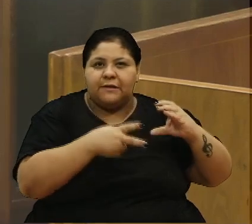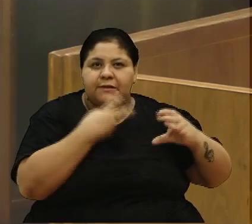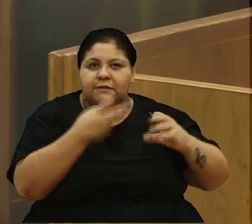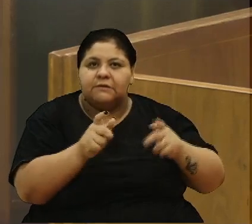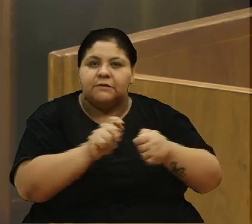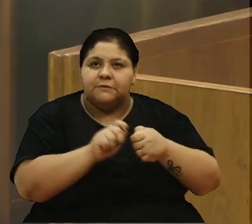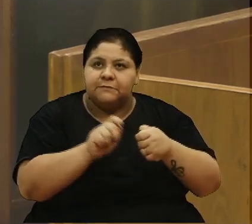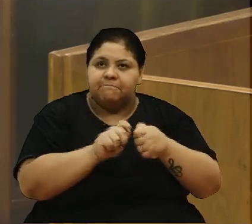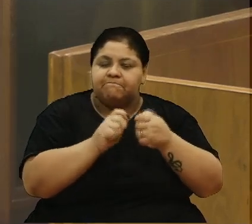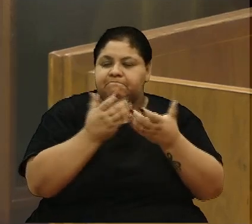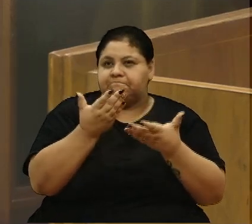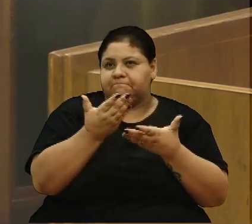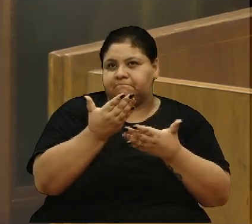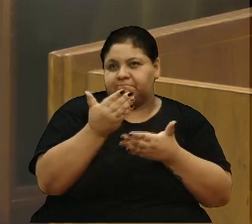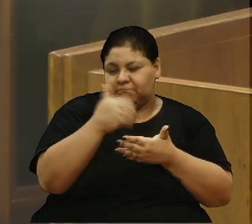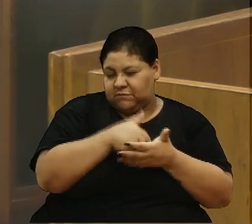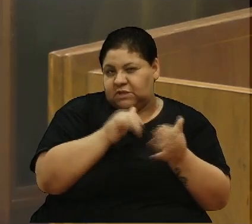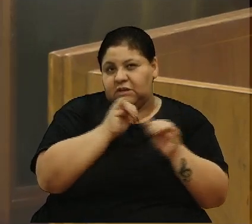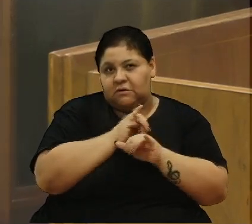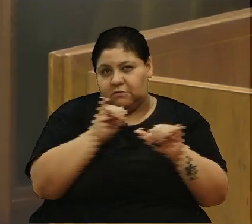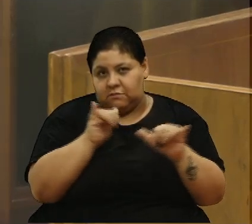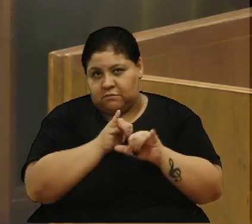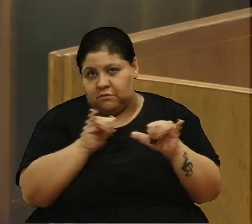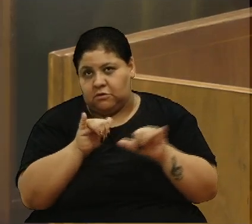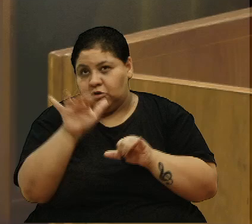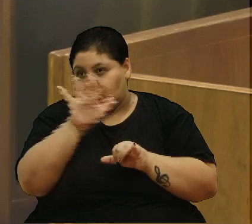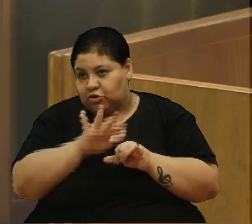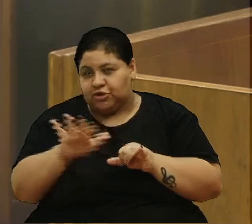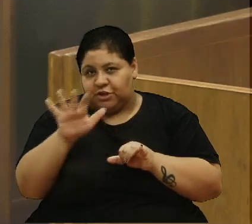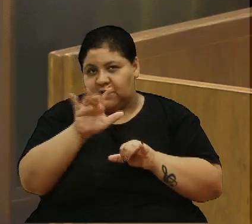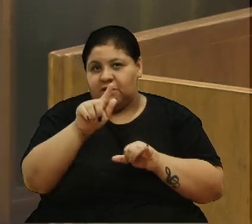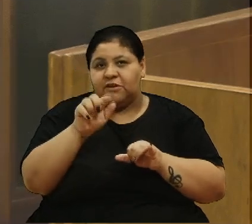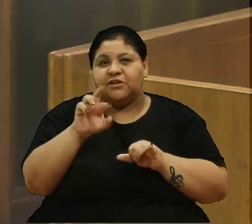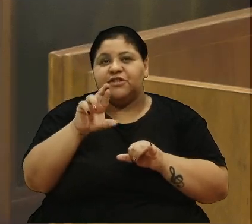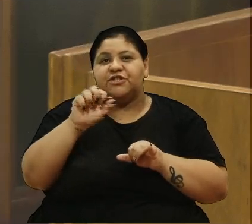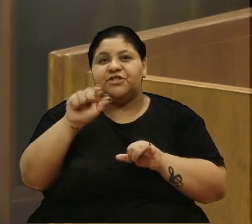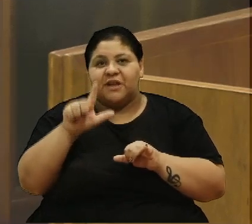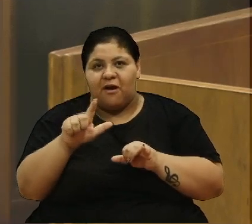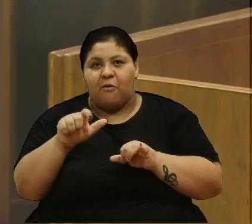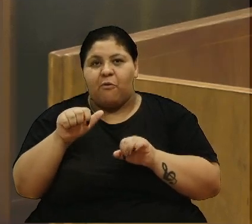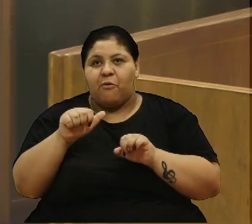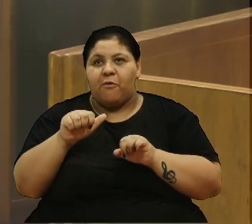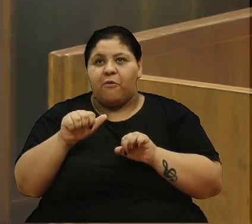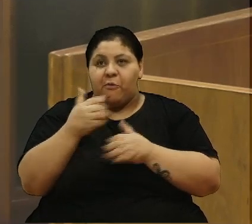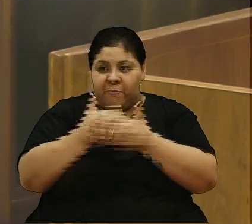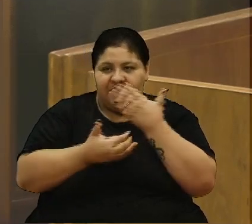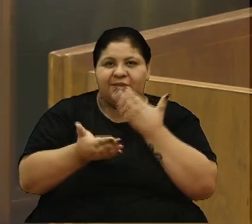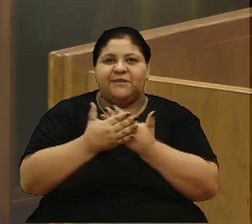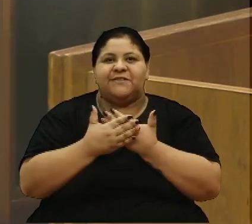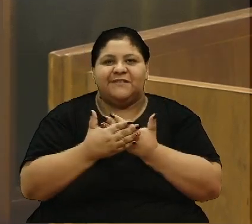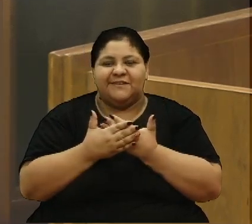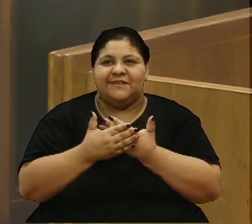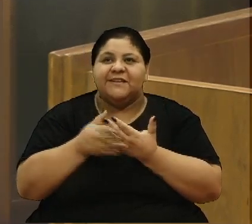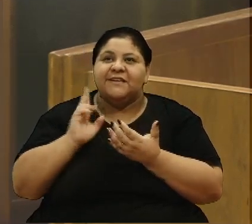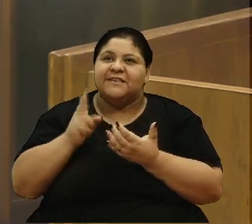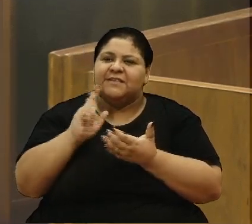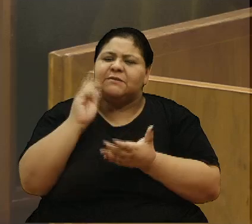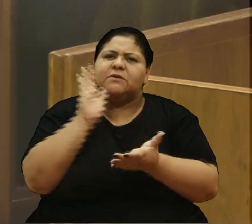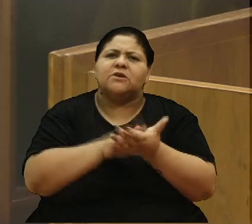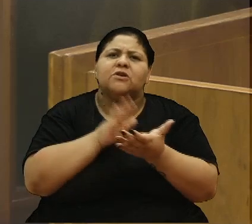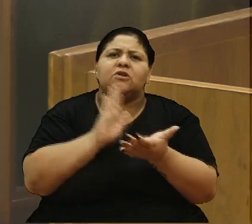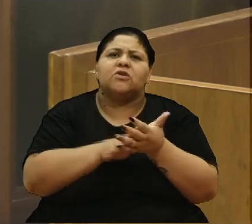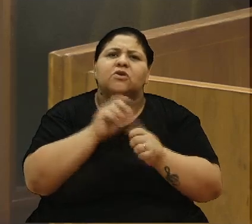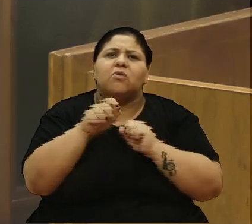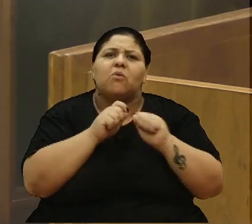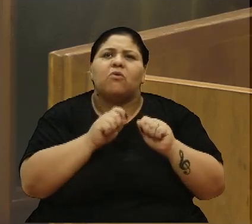fez dentro da campanha do Geral para Todos, né, todos pelo Geral para Todos. E aí a gente sempre cobrou. E onde vai ser o